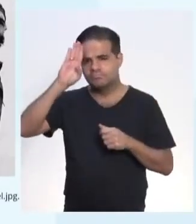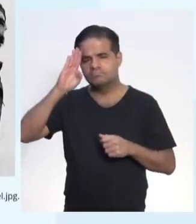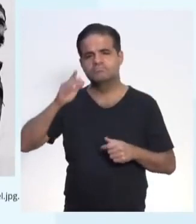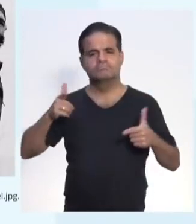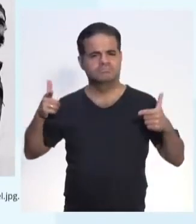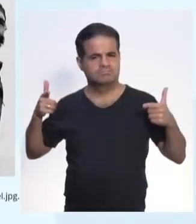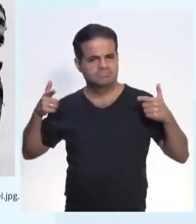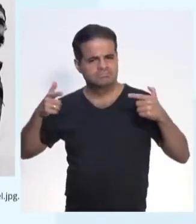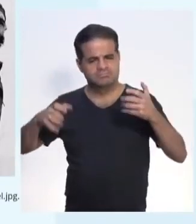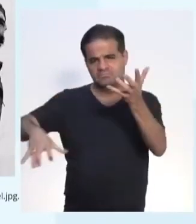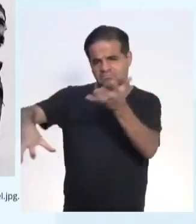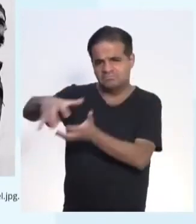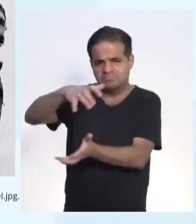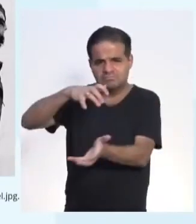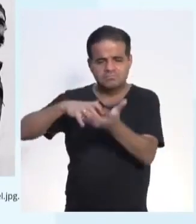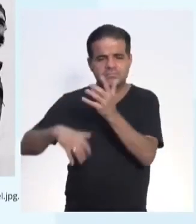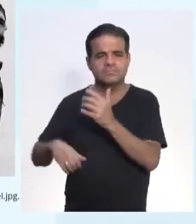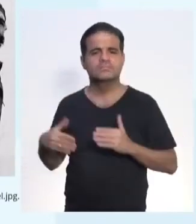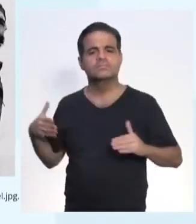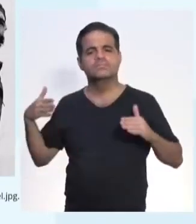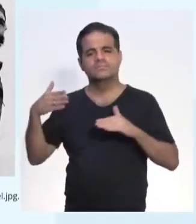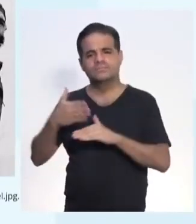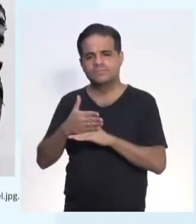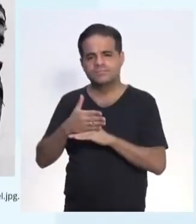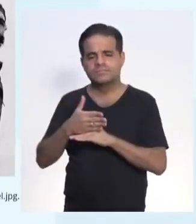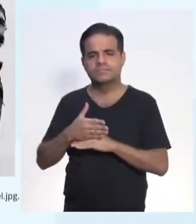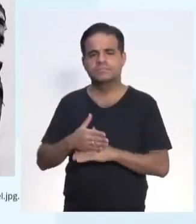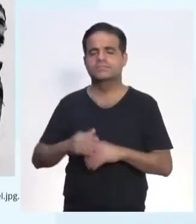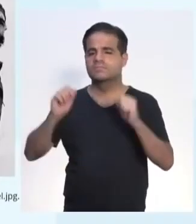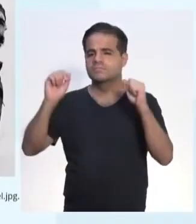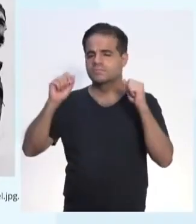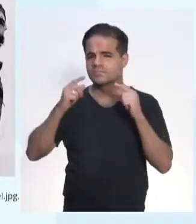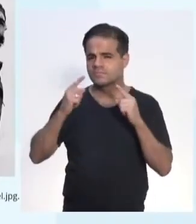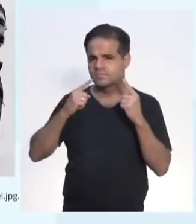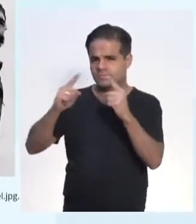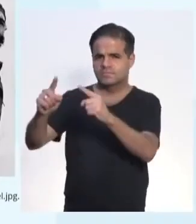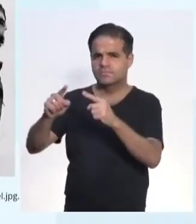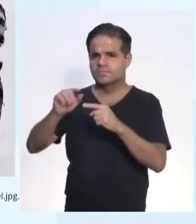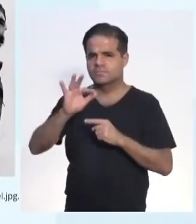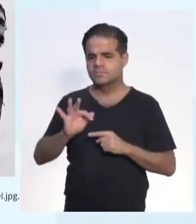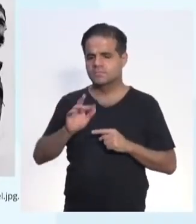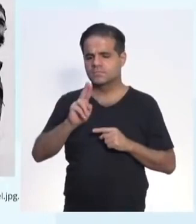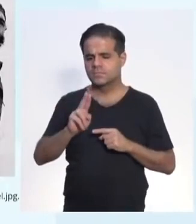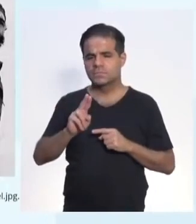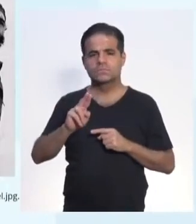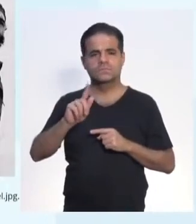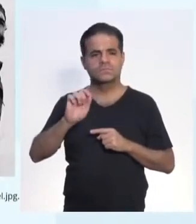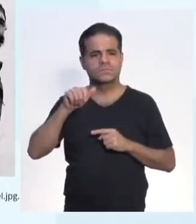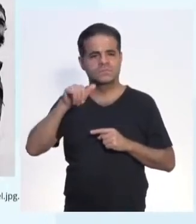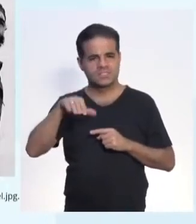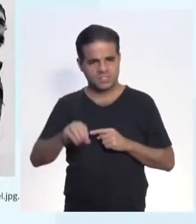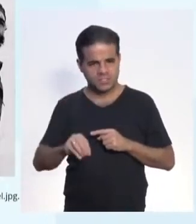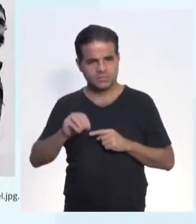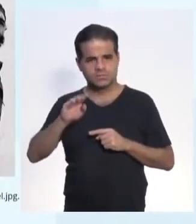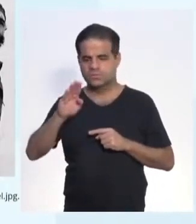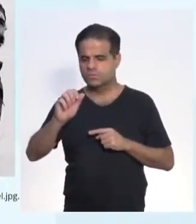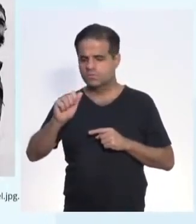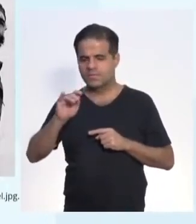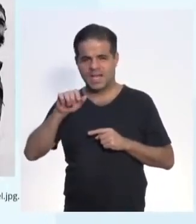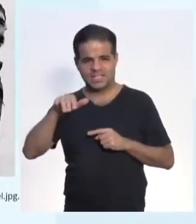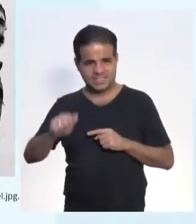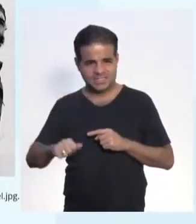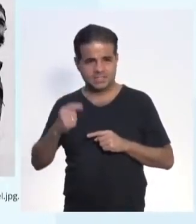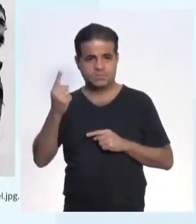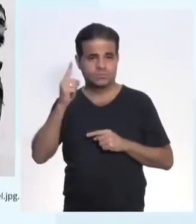e guerrilheiro que culminou com a destituição do ditador Fulgêncio Batista de Cuba no 1º dia